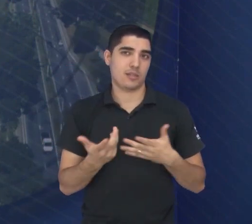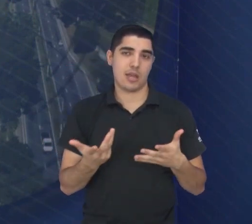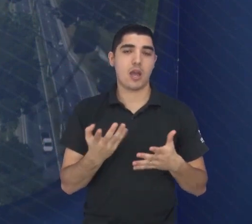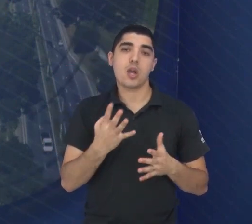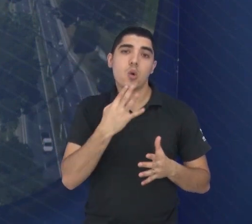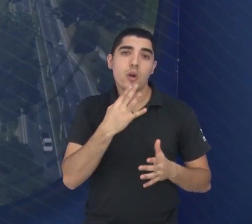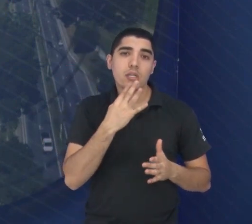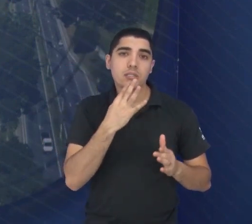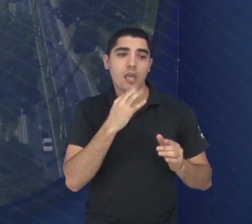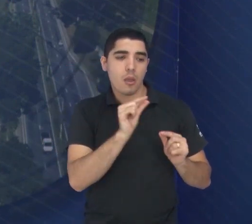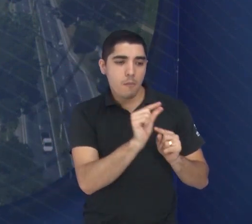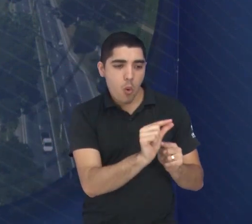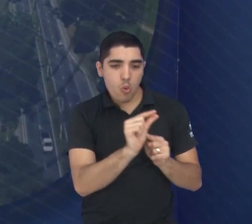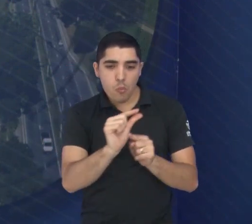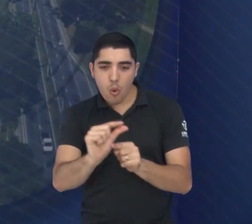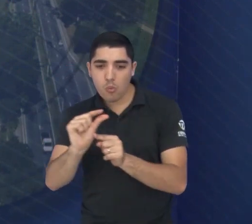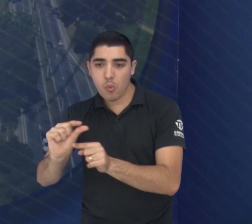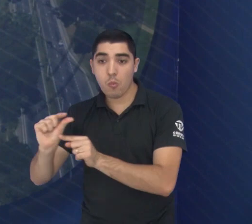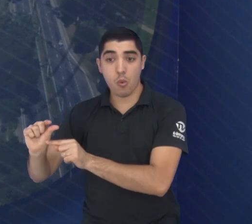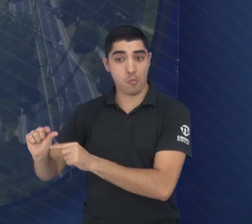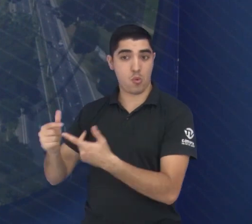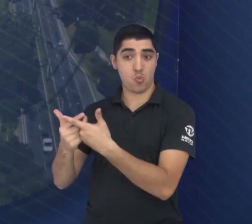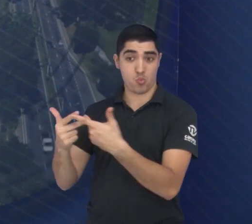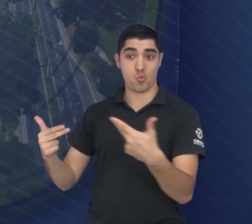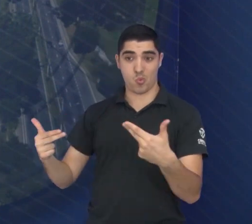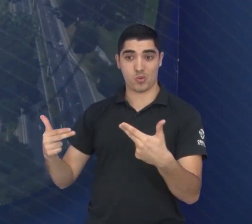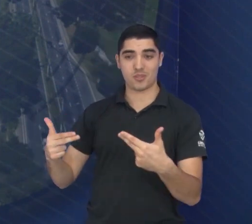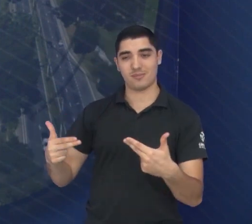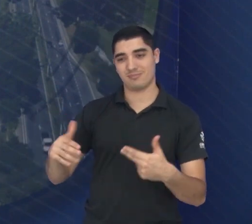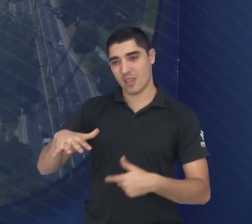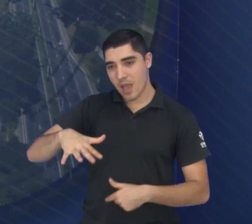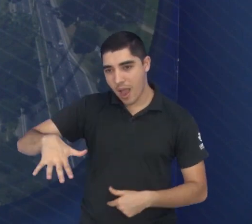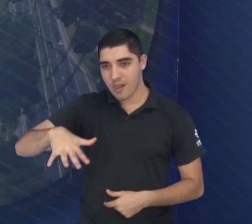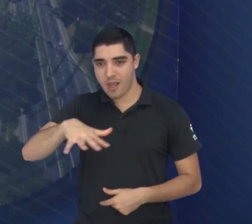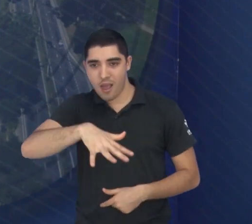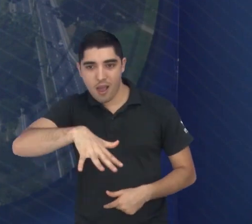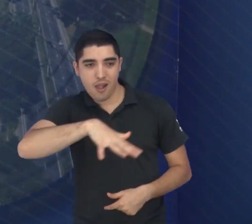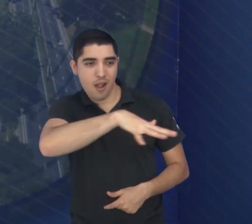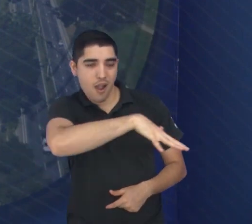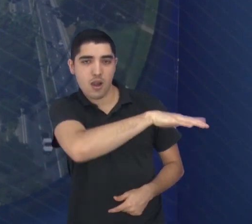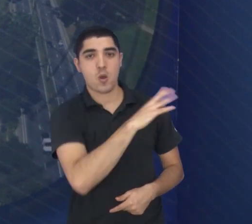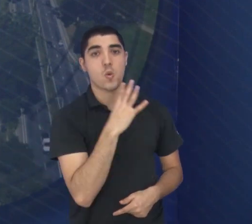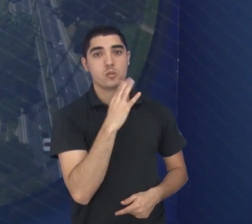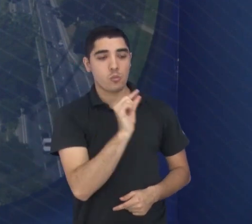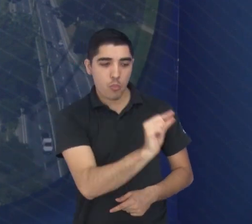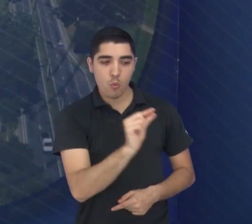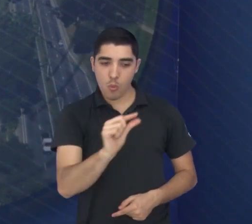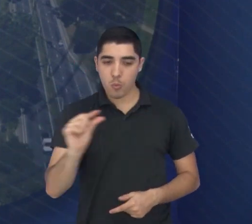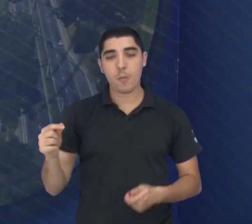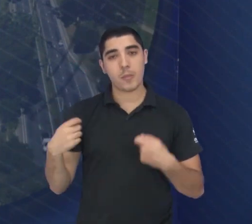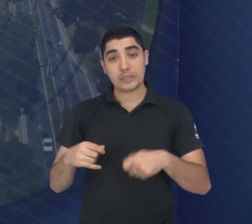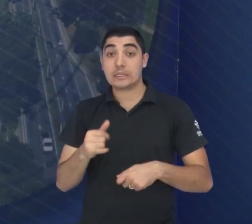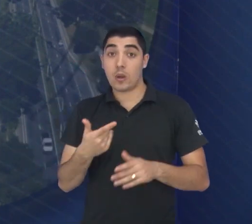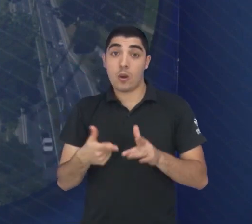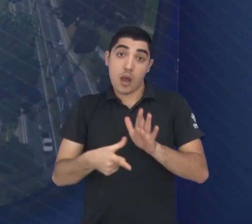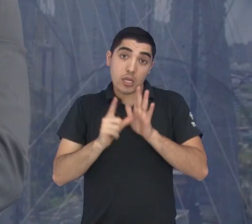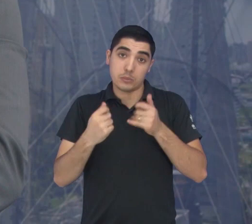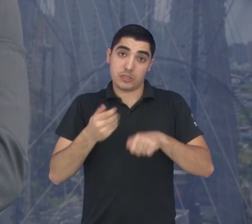e tem de ter noção, conhecimento de vários setores, de várias áreas. Então, precisa de um treinamento